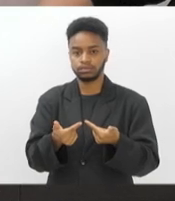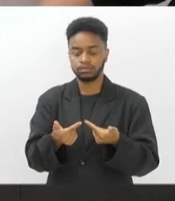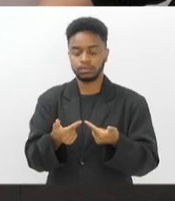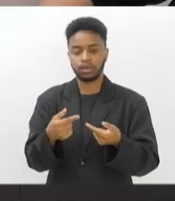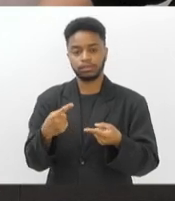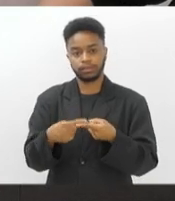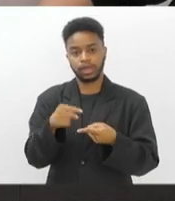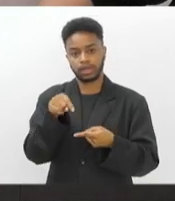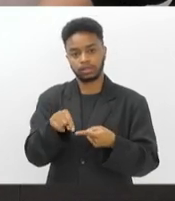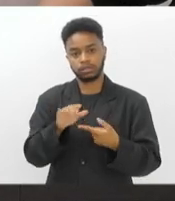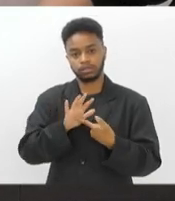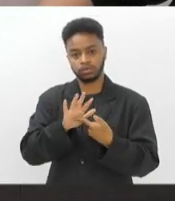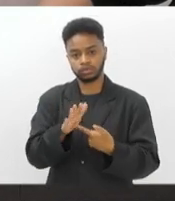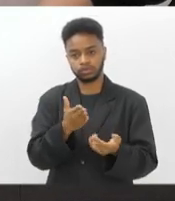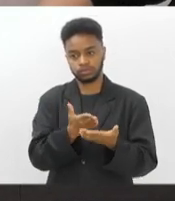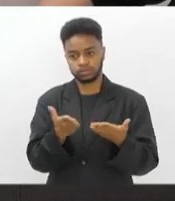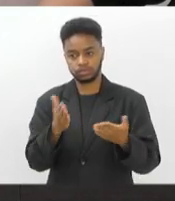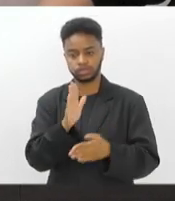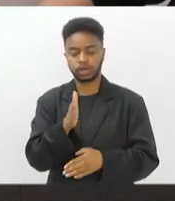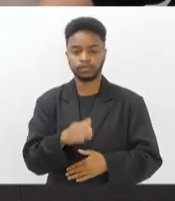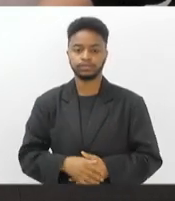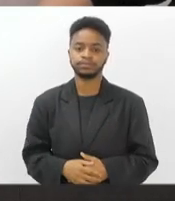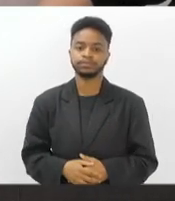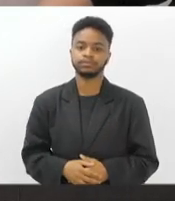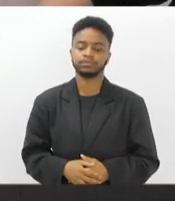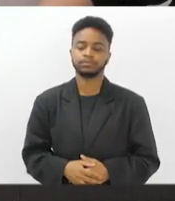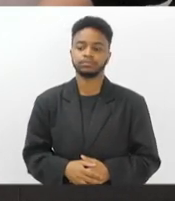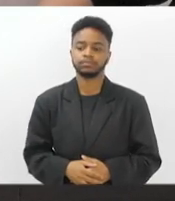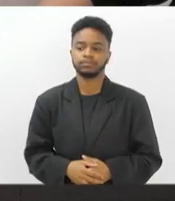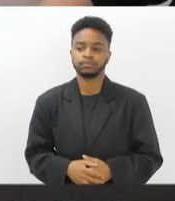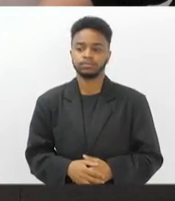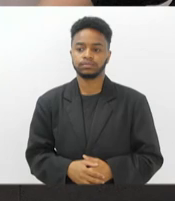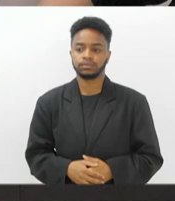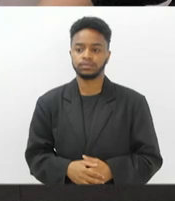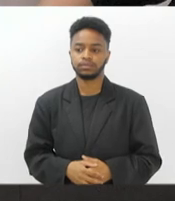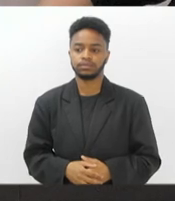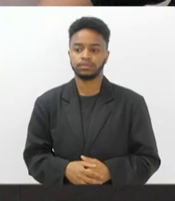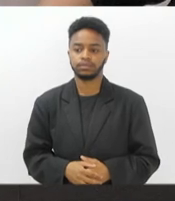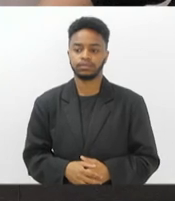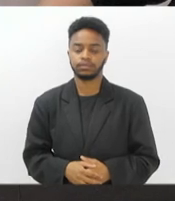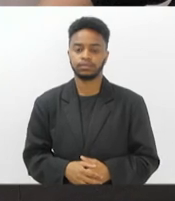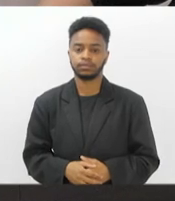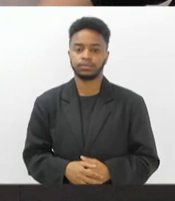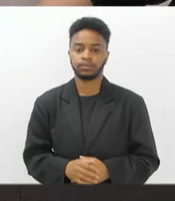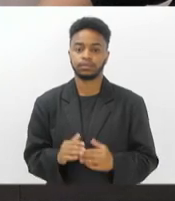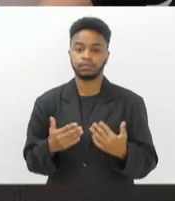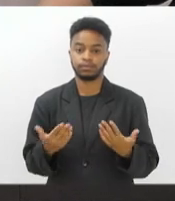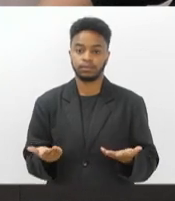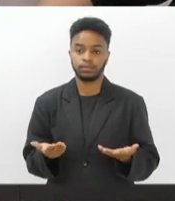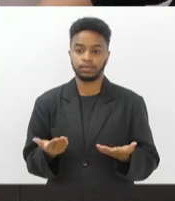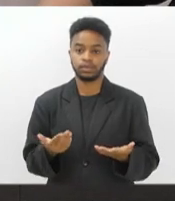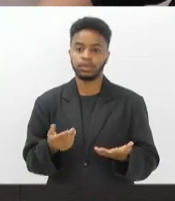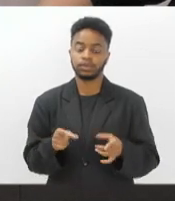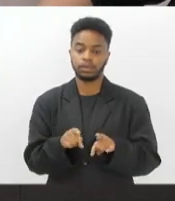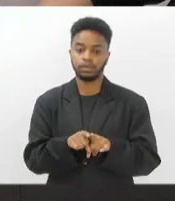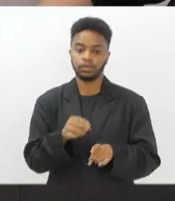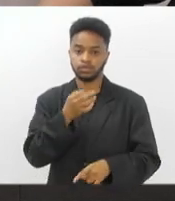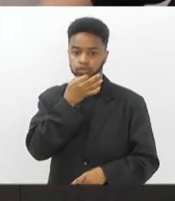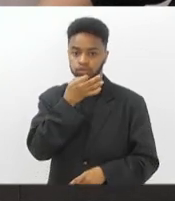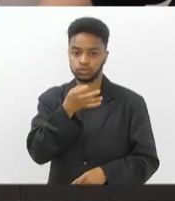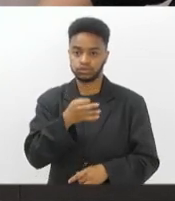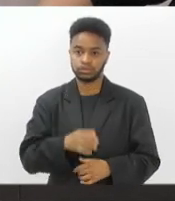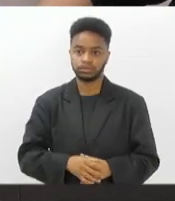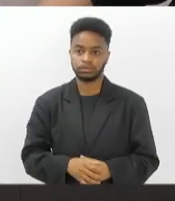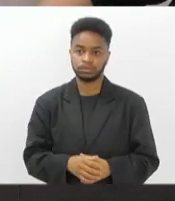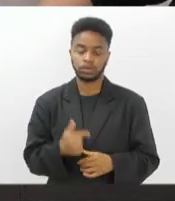aqui apresentada a vossas excelências então e as sugestões então colocar